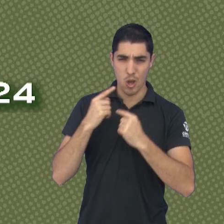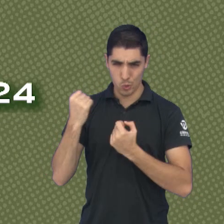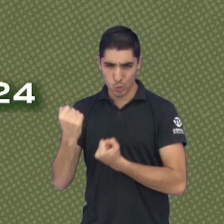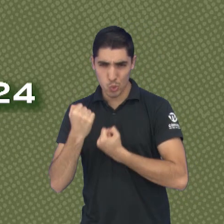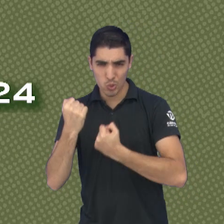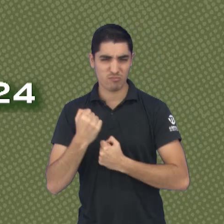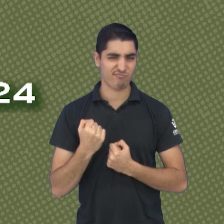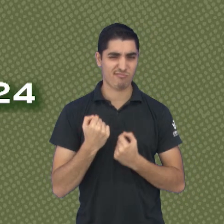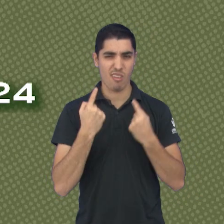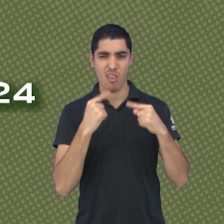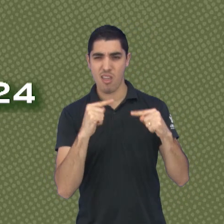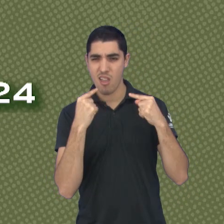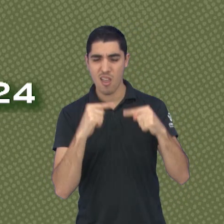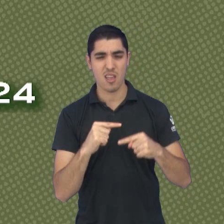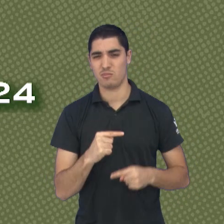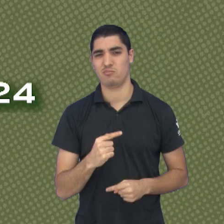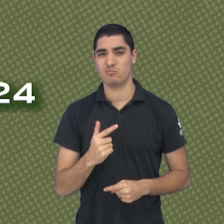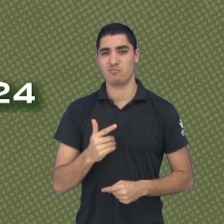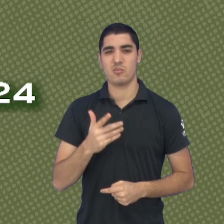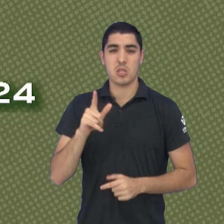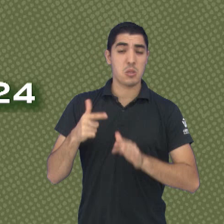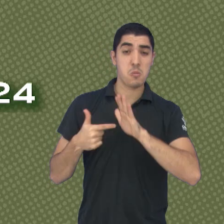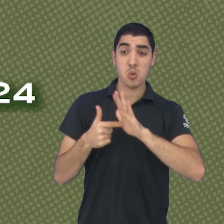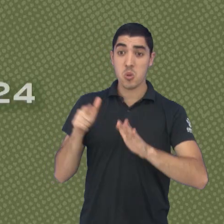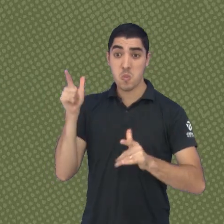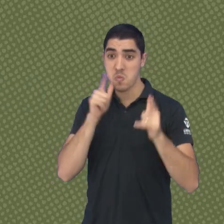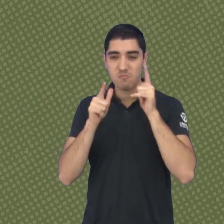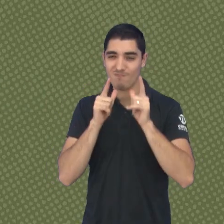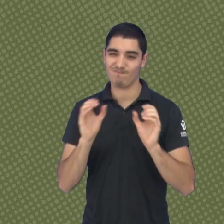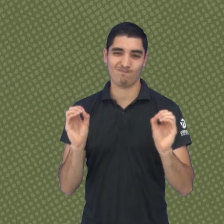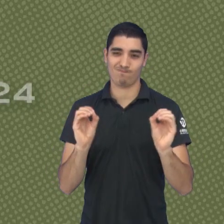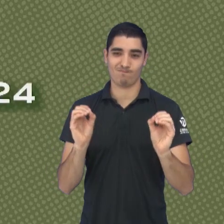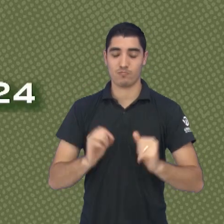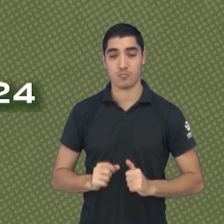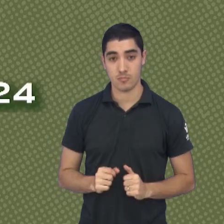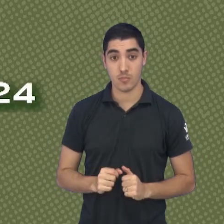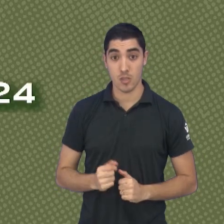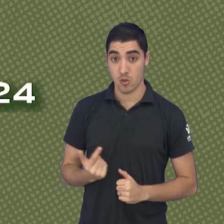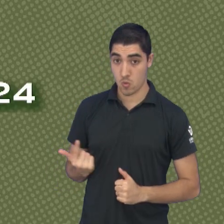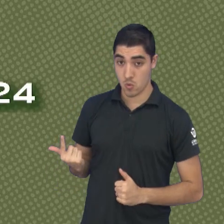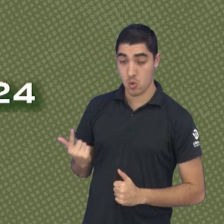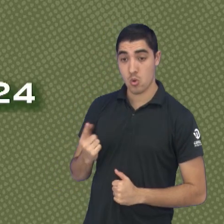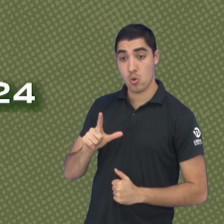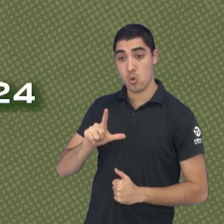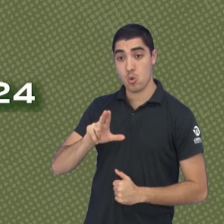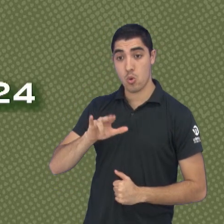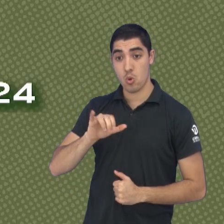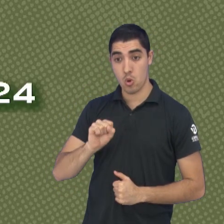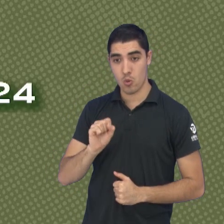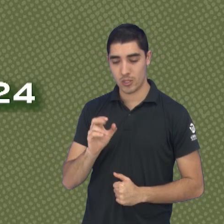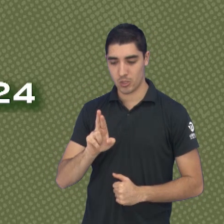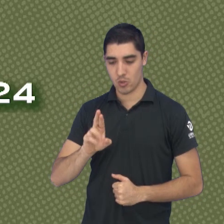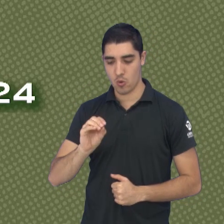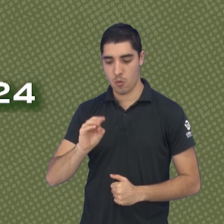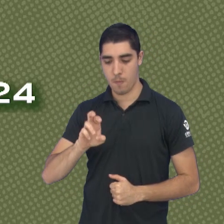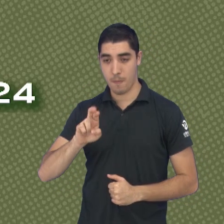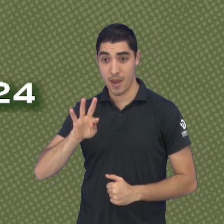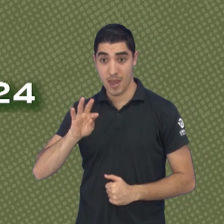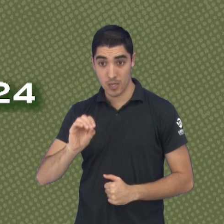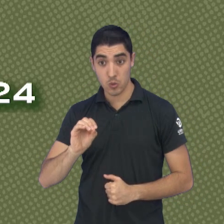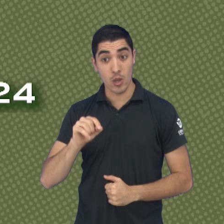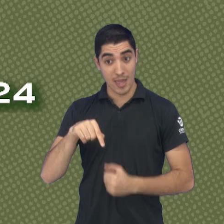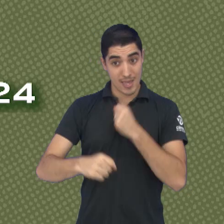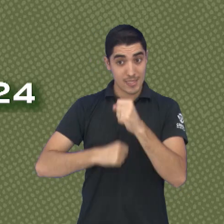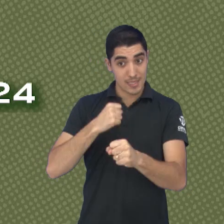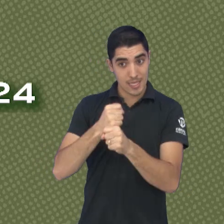não conseguiu demonstrar serviço no Paulistão A2. Luiz Roberto, lateral direito, foi contratado no começo